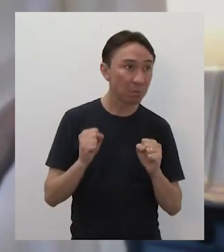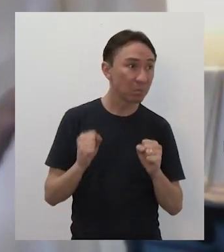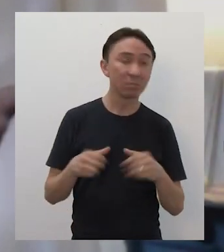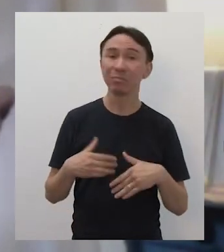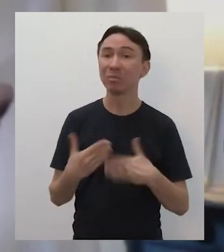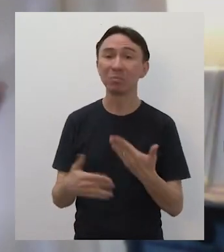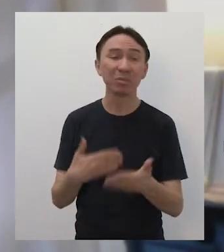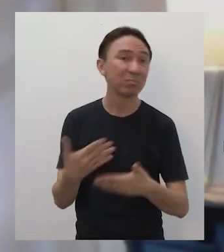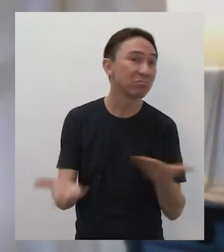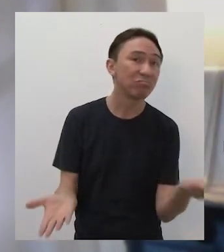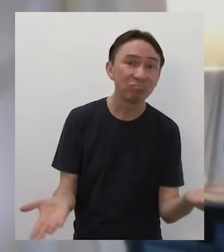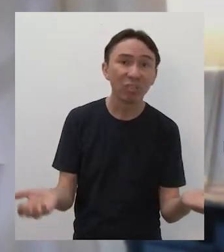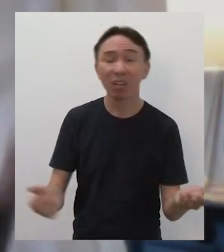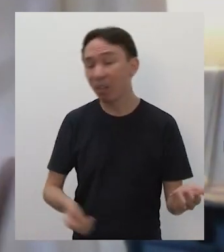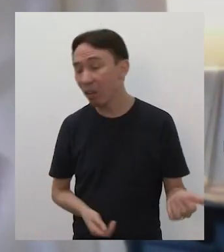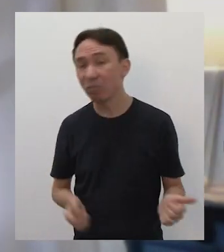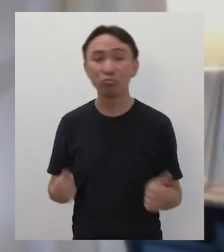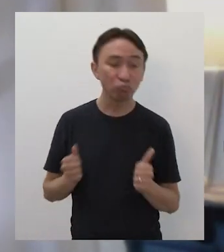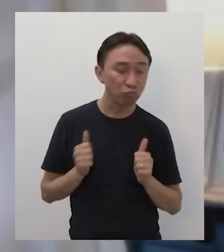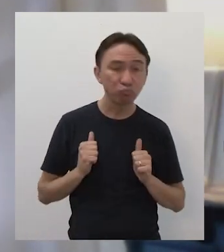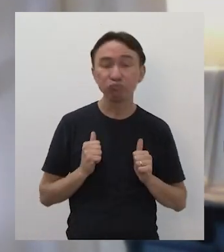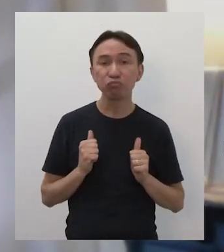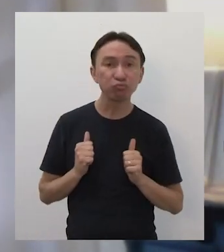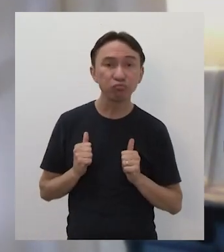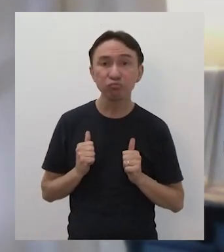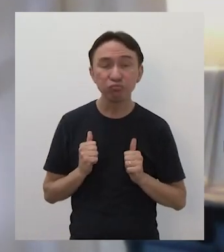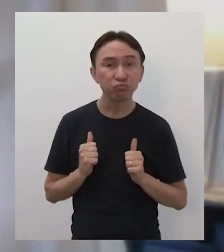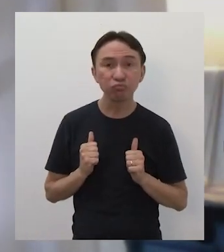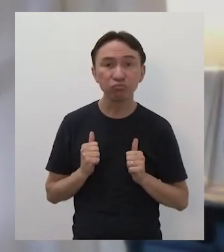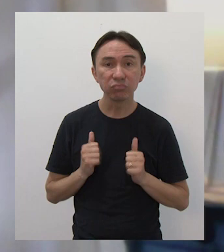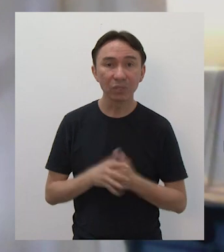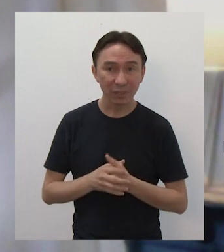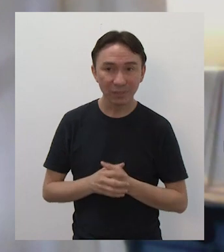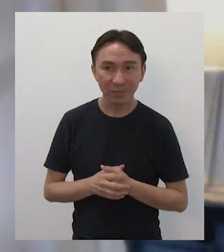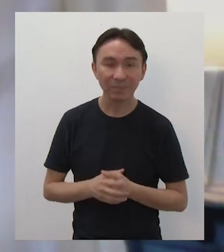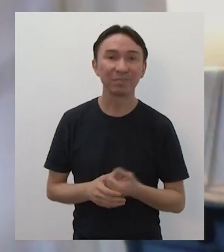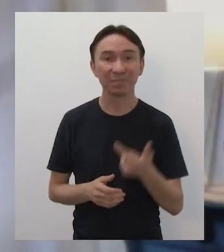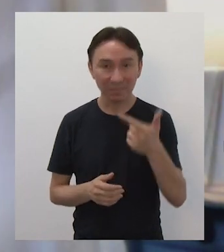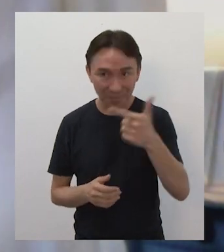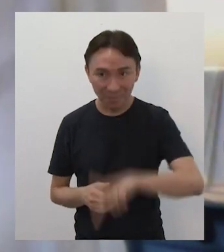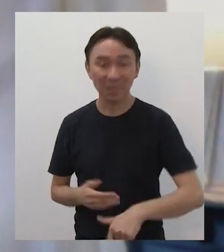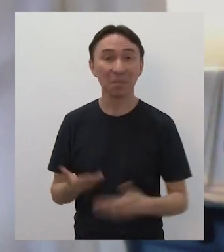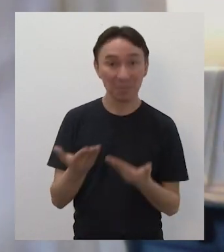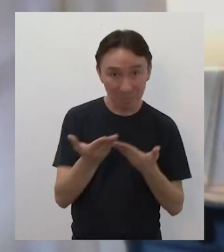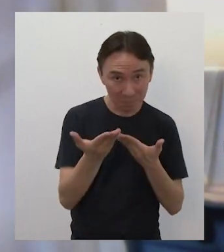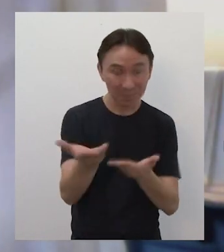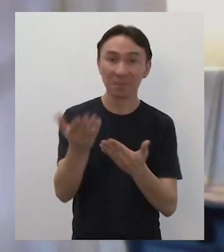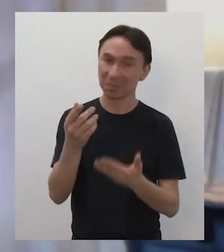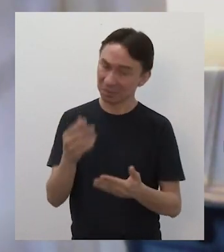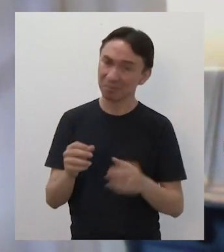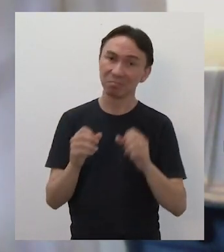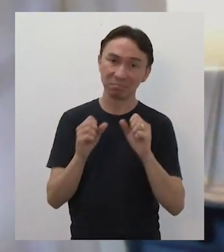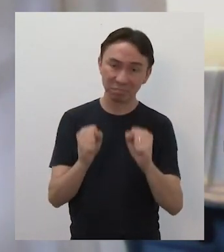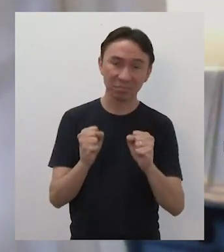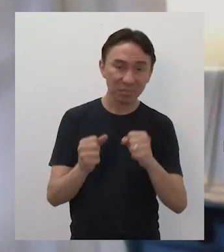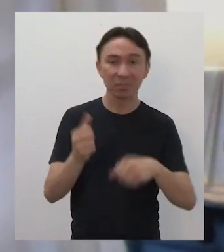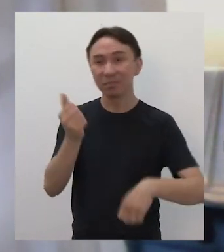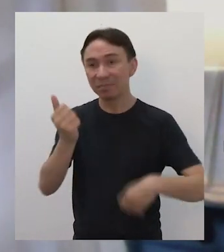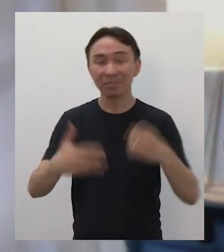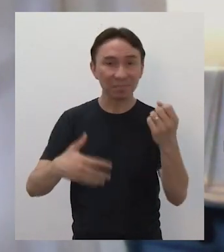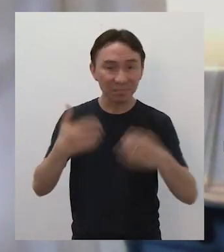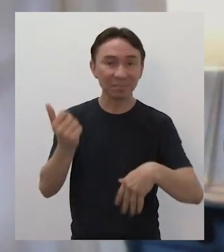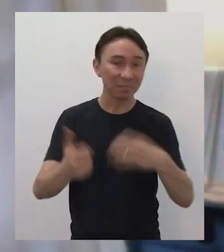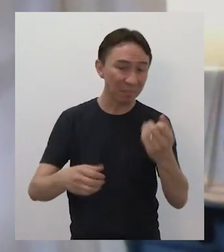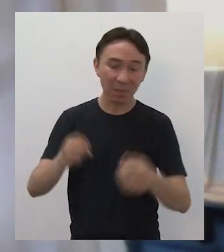de absoluto comodismo, né? Eu queria passar novamente a palavra para você, Malu, para você comentar,